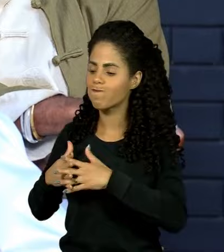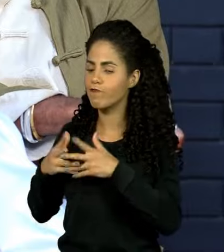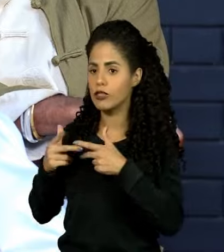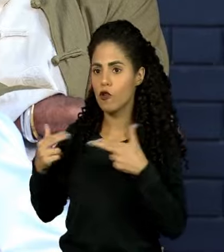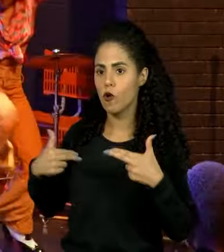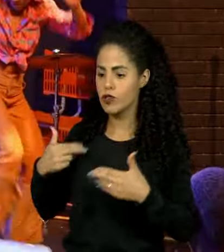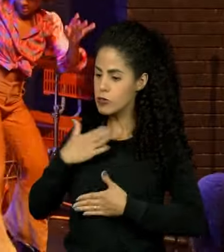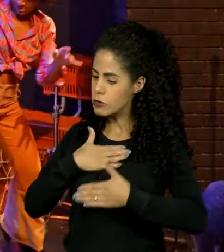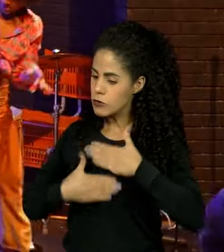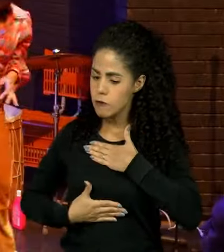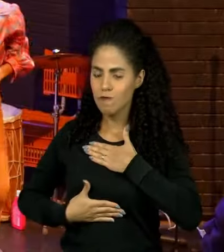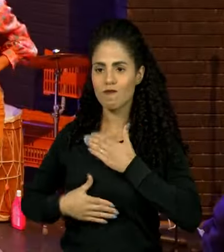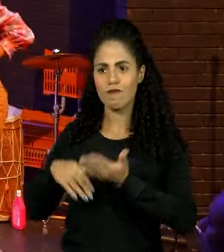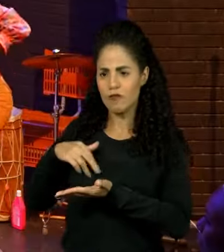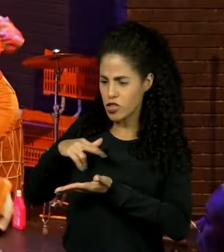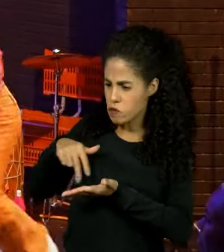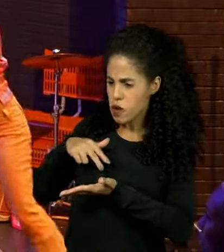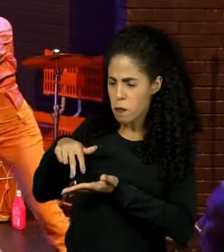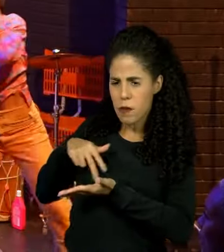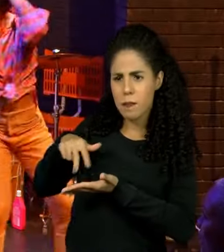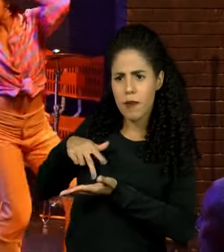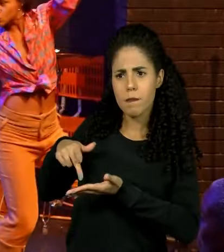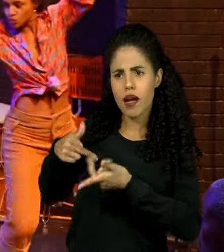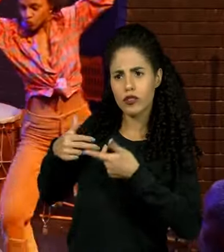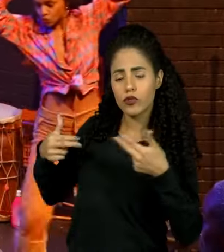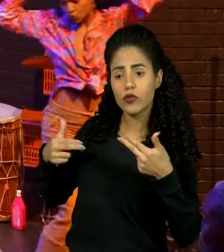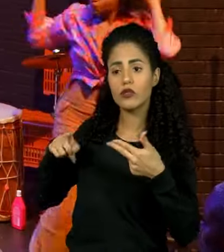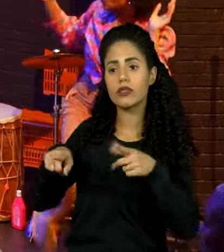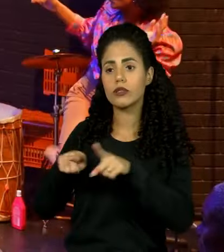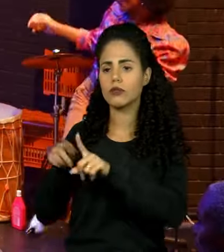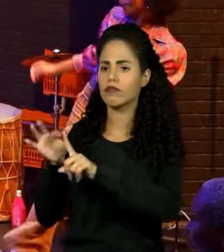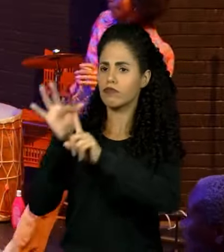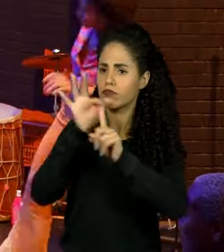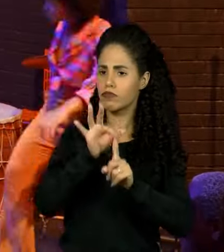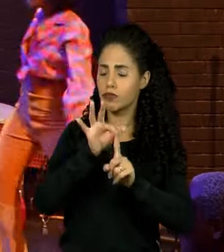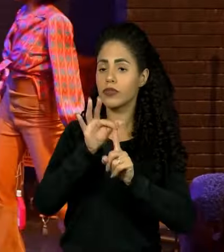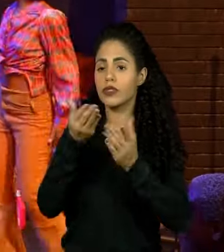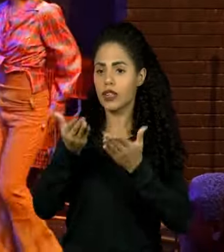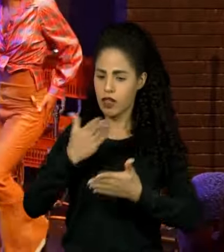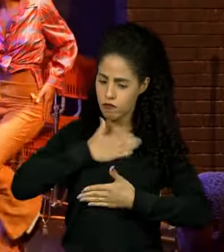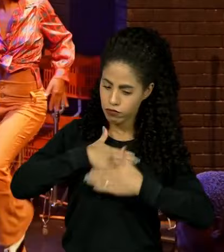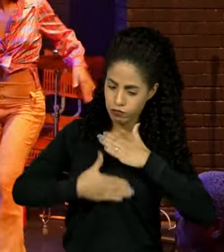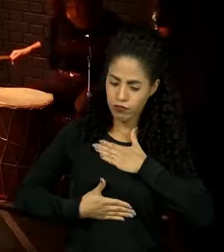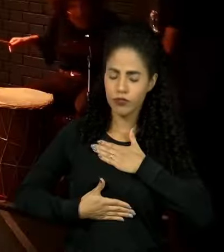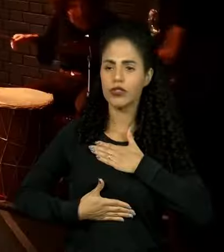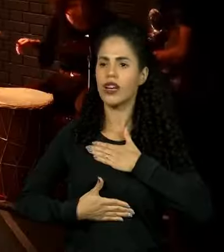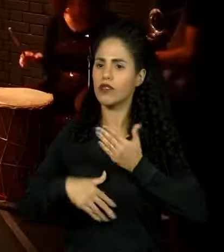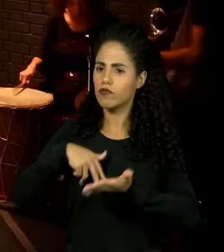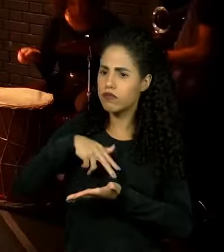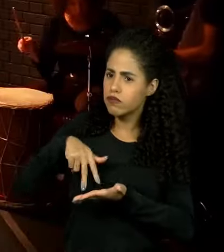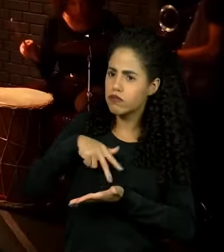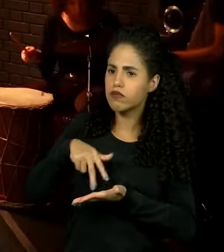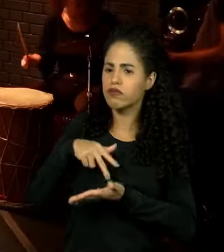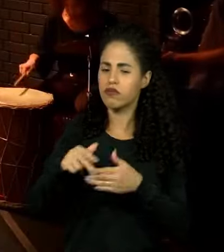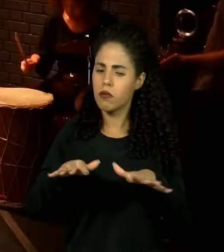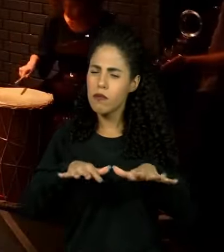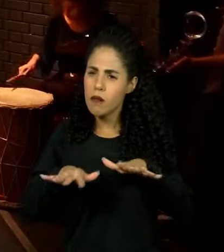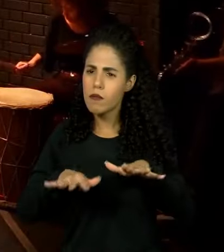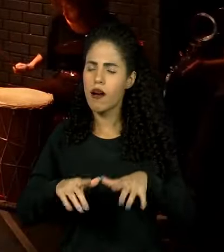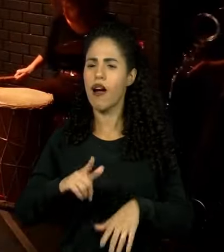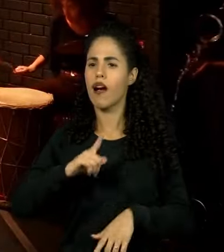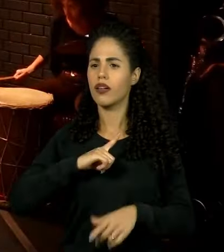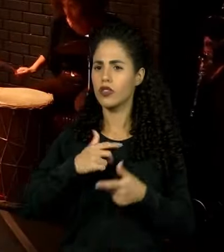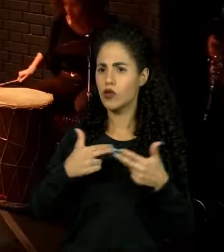corpórea de coreografia de protagonismo do corpo enquanto viralidade enquanto pulso